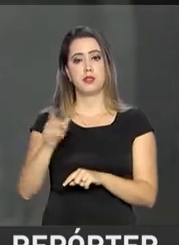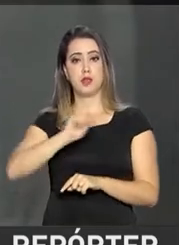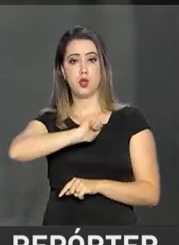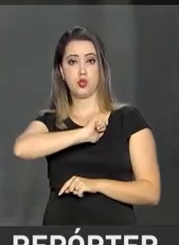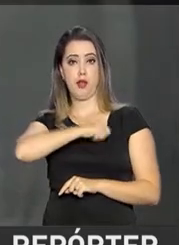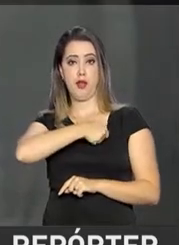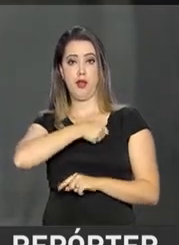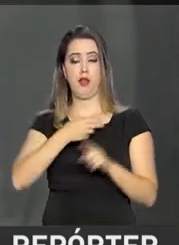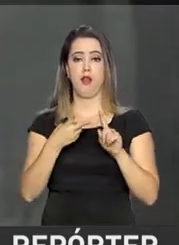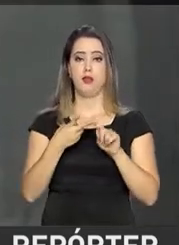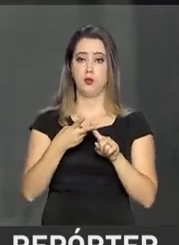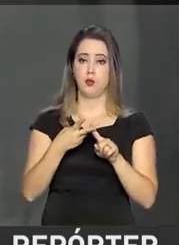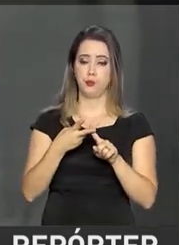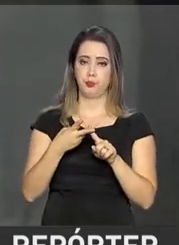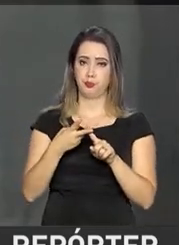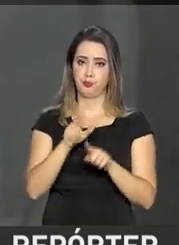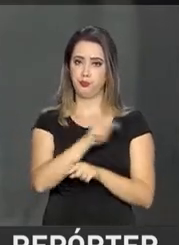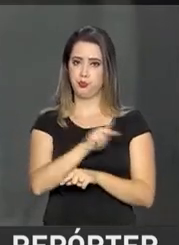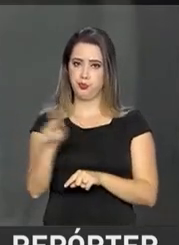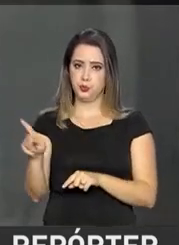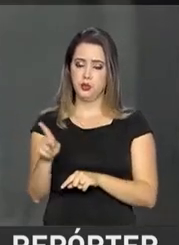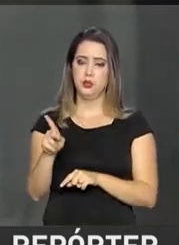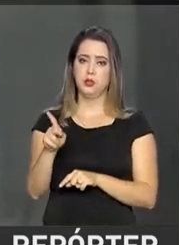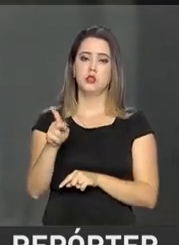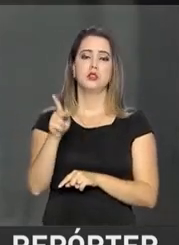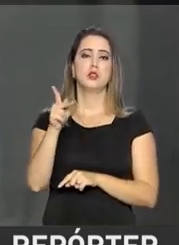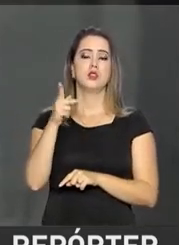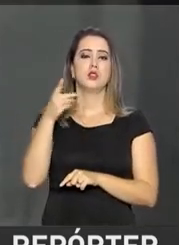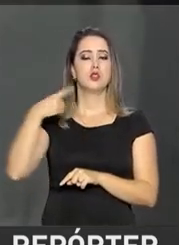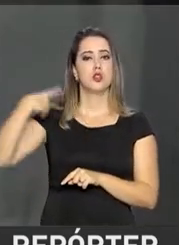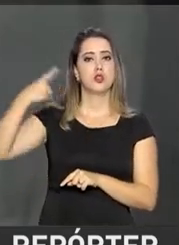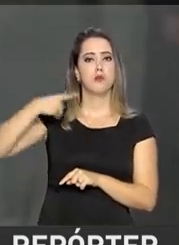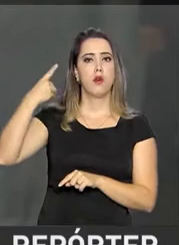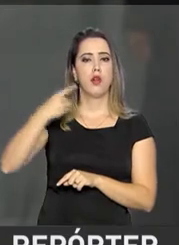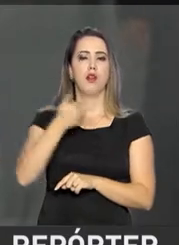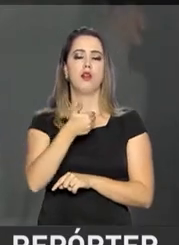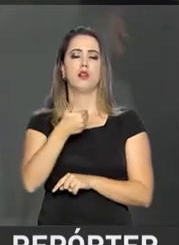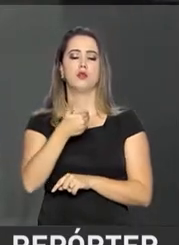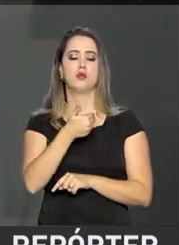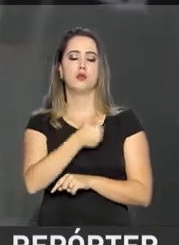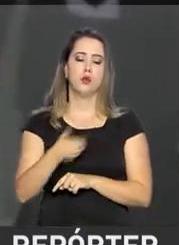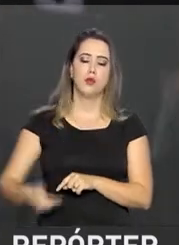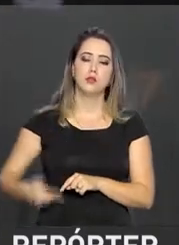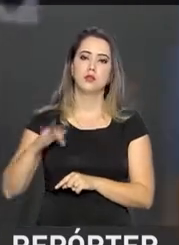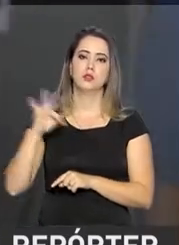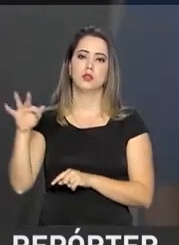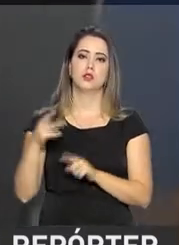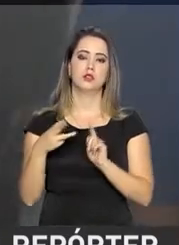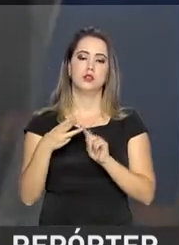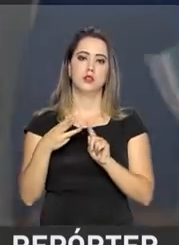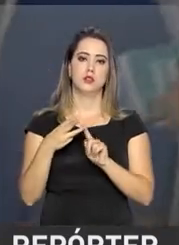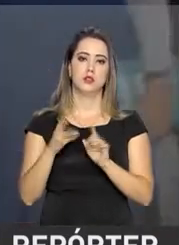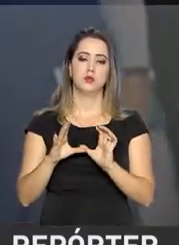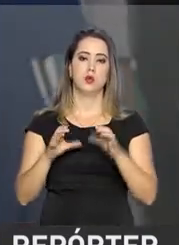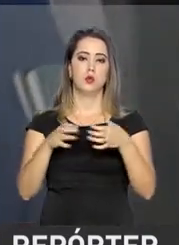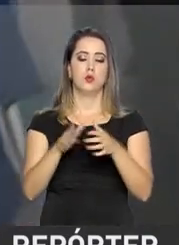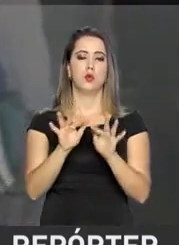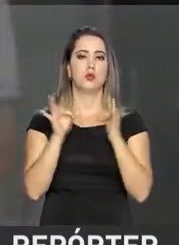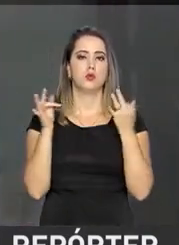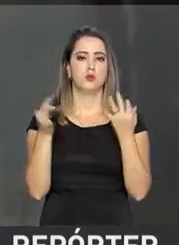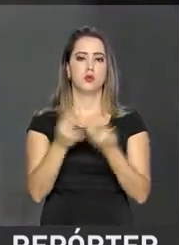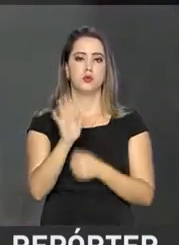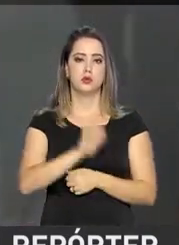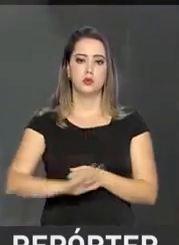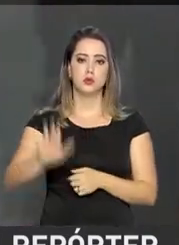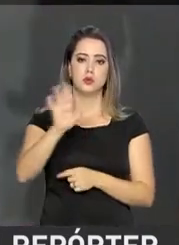Federal, presidente da Associação Nacional de Procuradores da República e representantes de entidades como o Fórum Nacional de Segurança Pública e